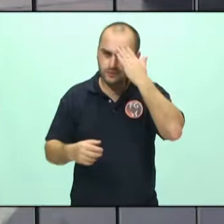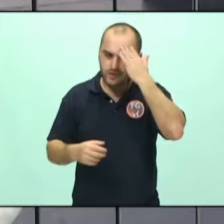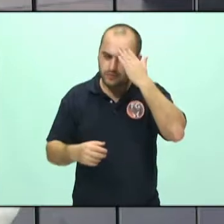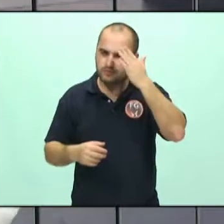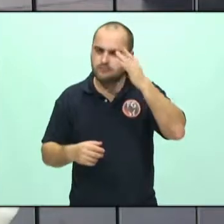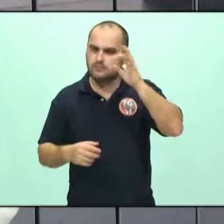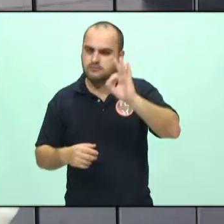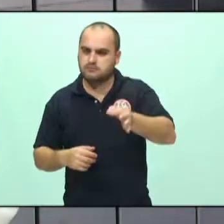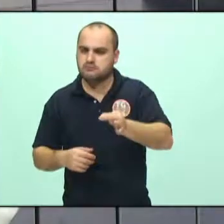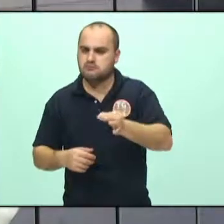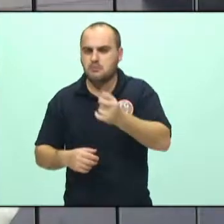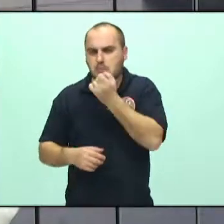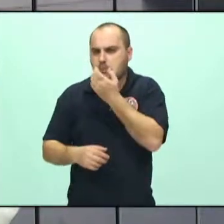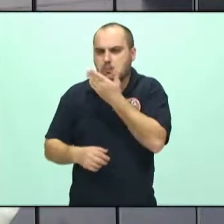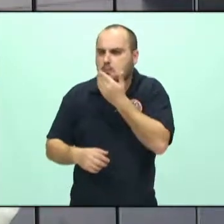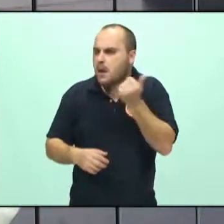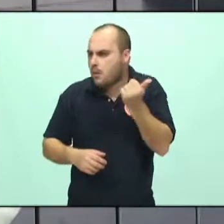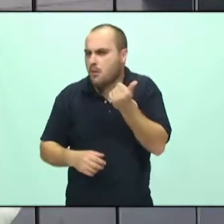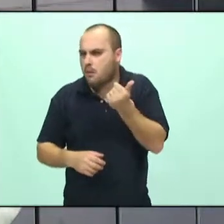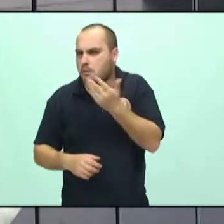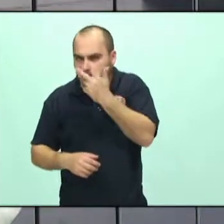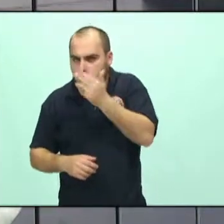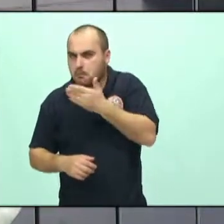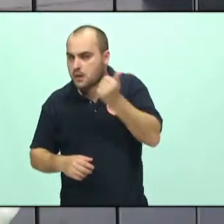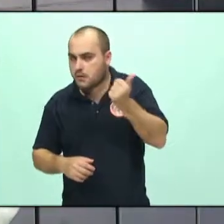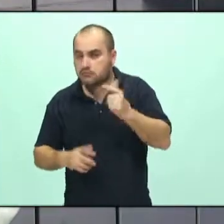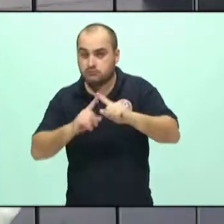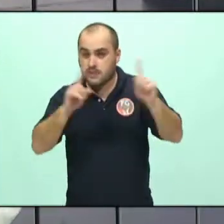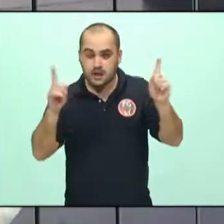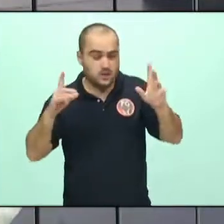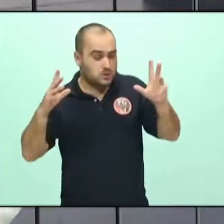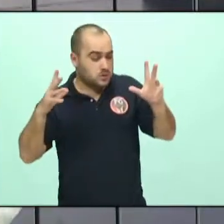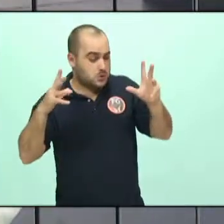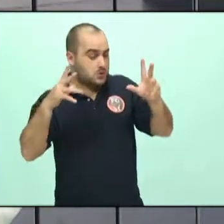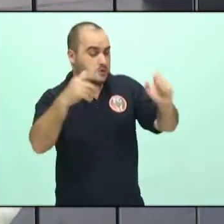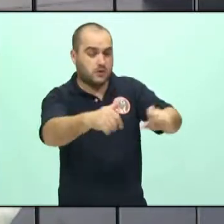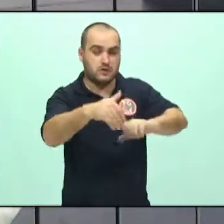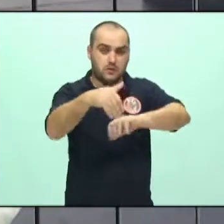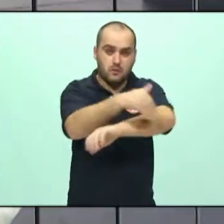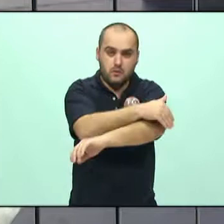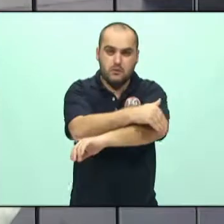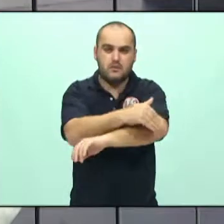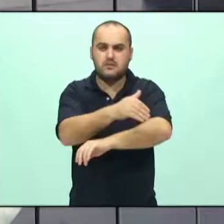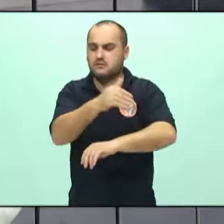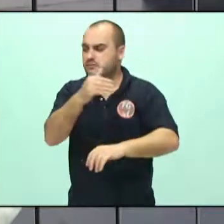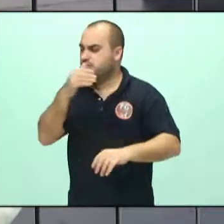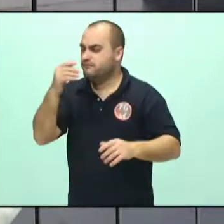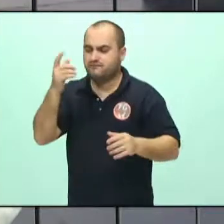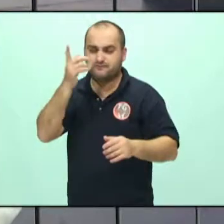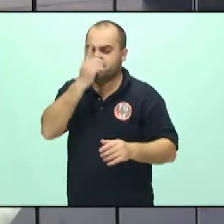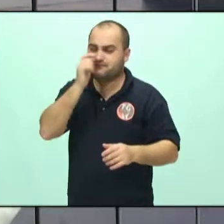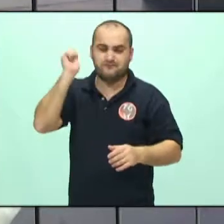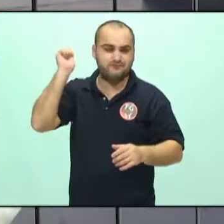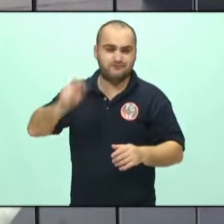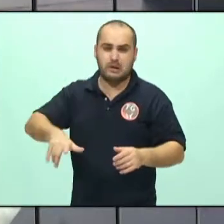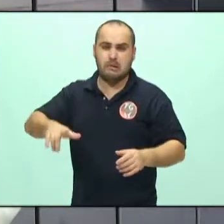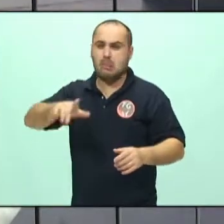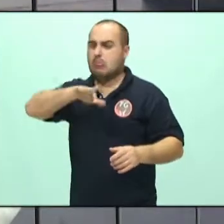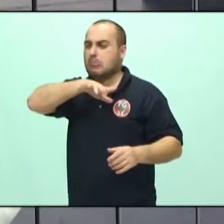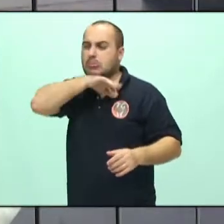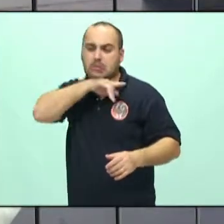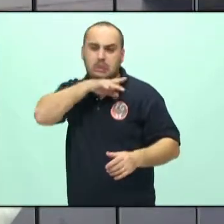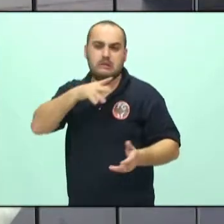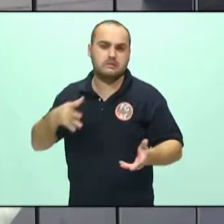artérias, elas estão um pouquinho melhor, Carlos Antônio. Mas todas as demais ruas de Itajaí estão uma porcaria para andar. Estão ruins,